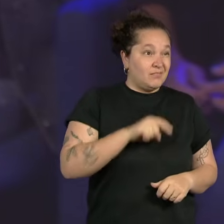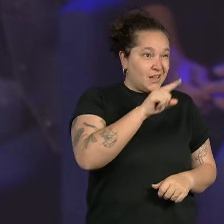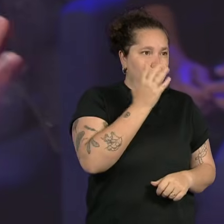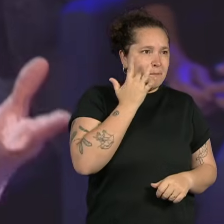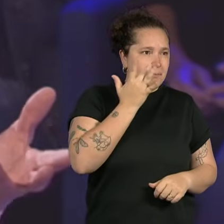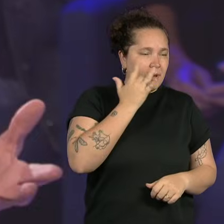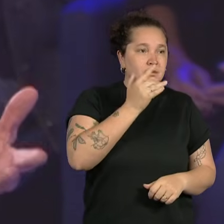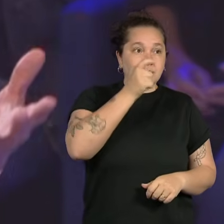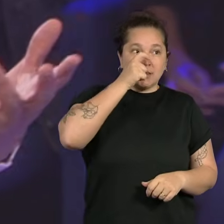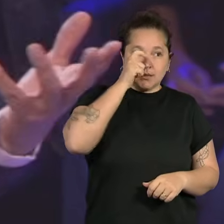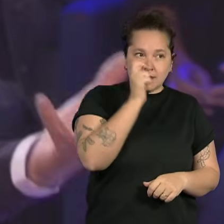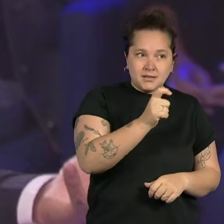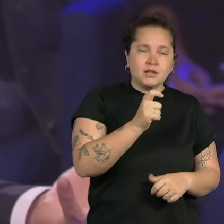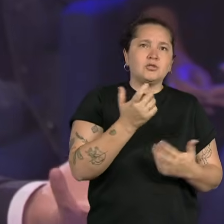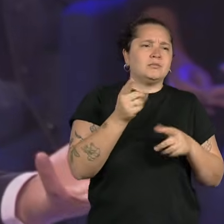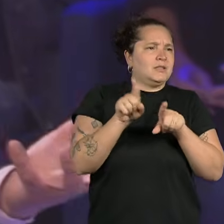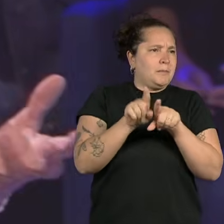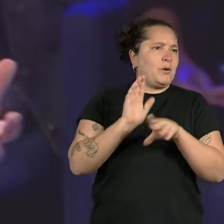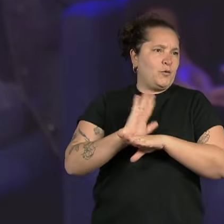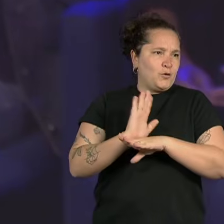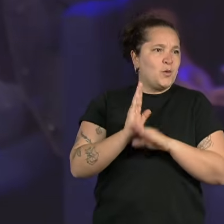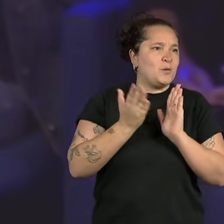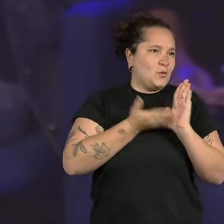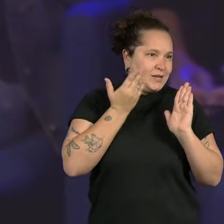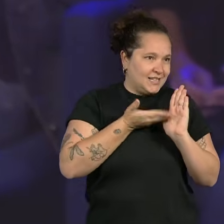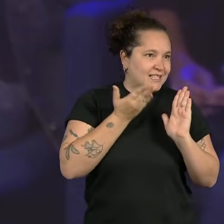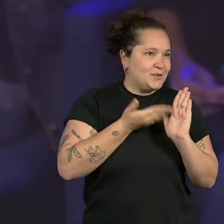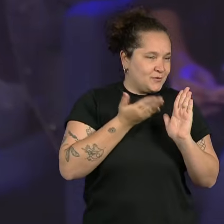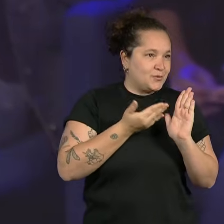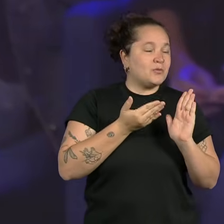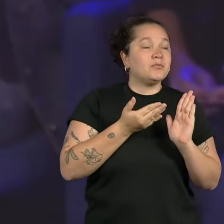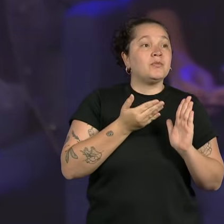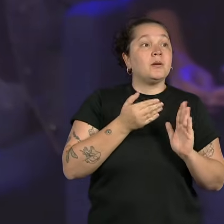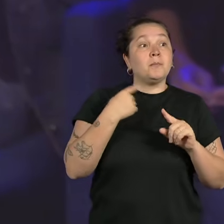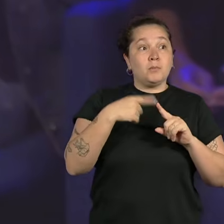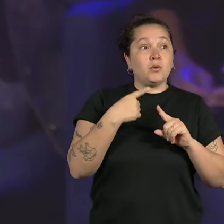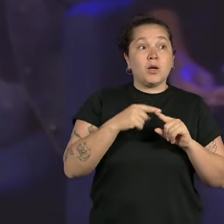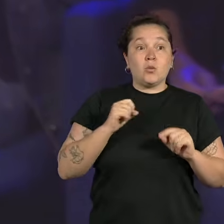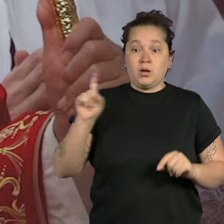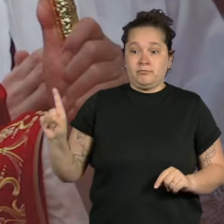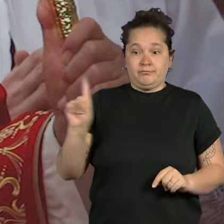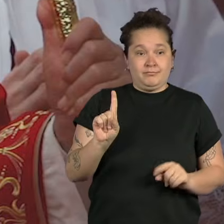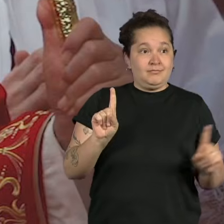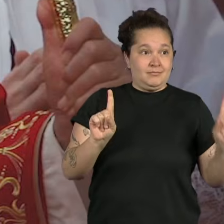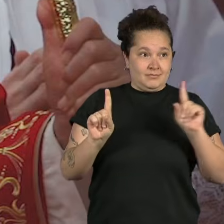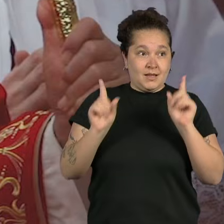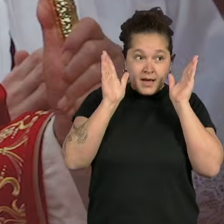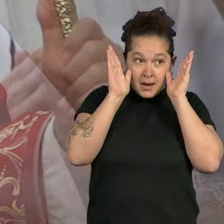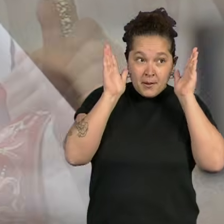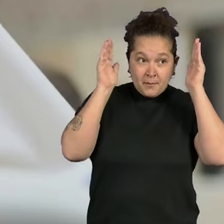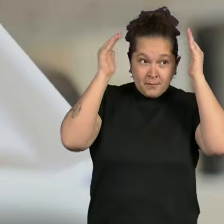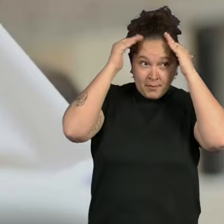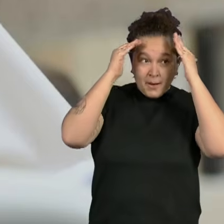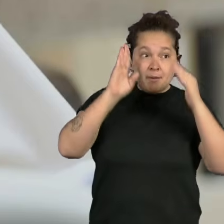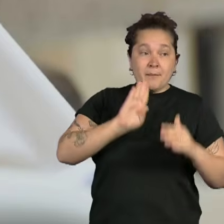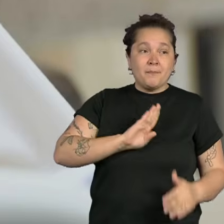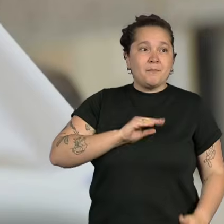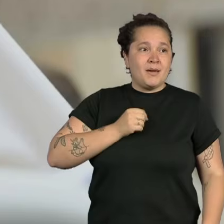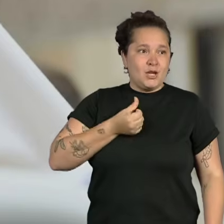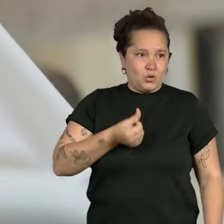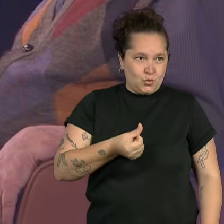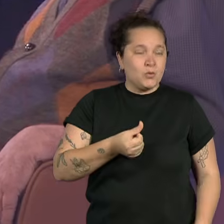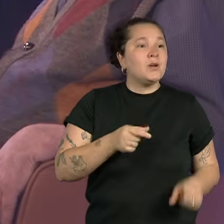interessante, né? Como filme, né? O livro, que é um encontro entre o Papa Bento com o Papa